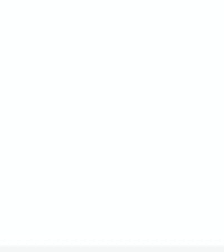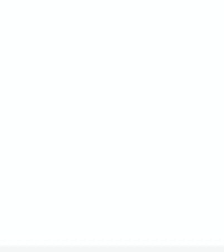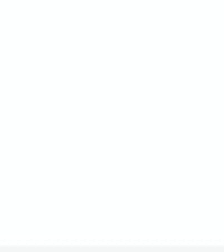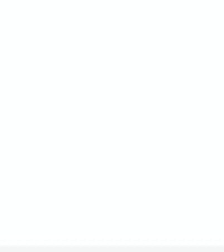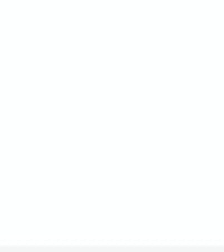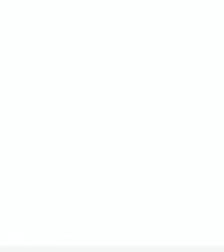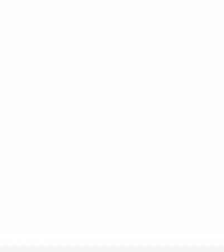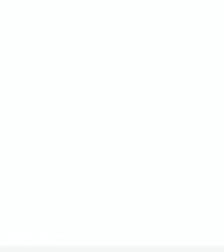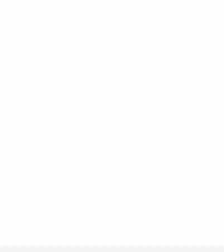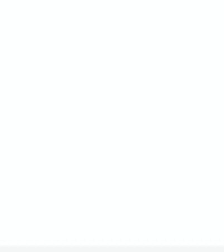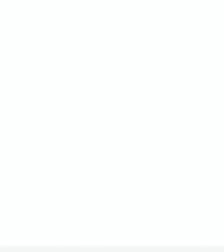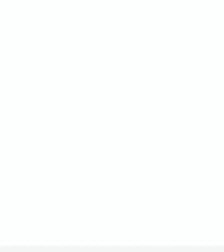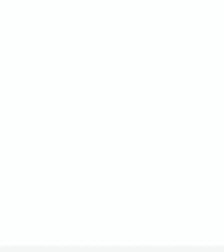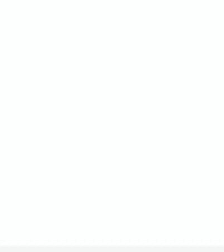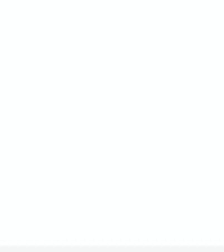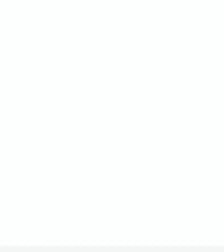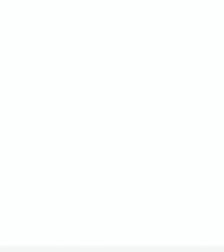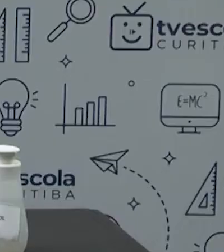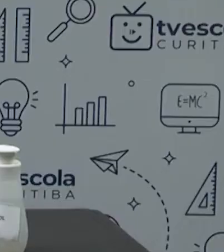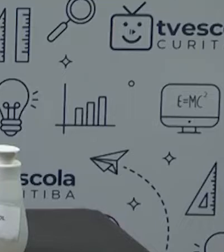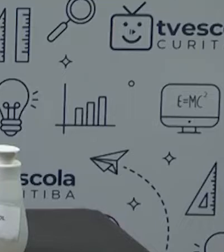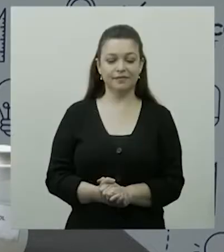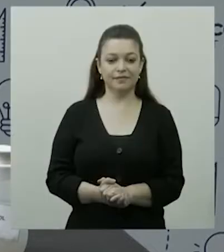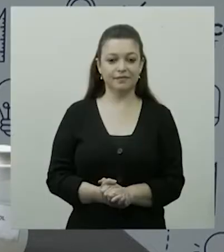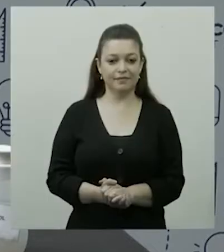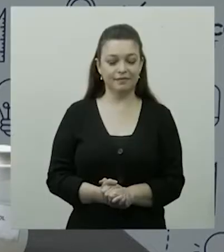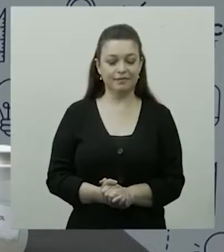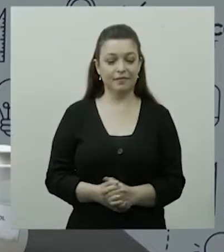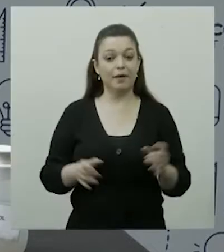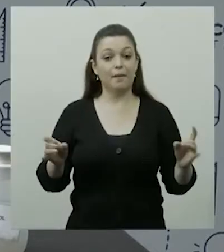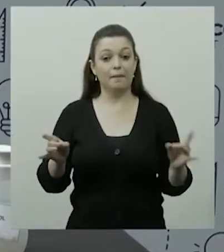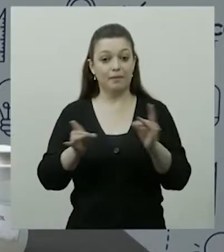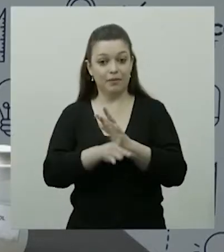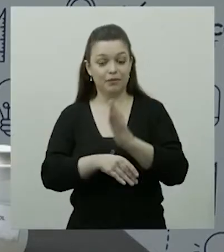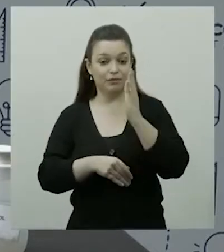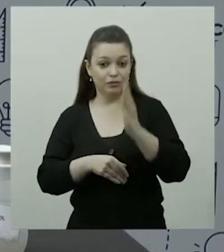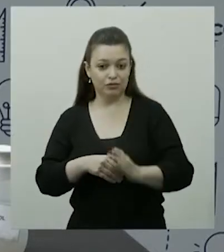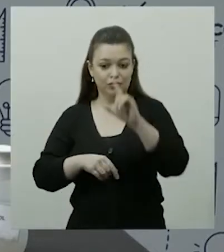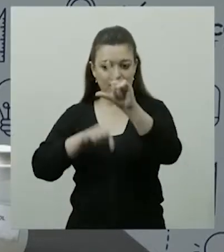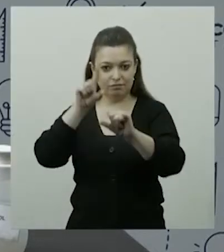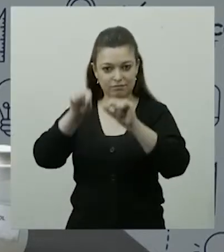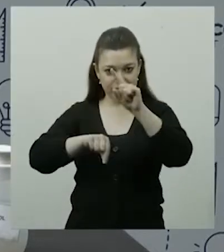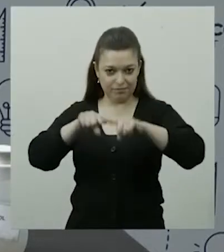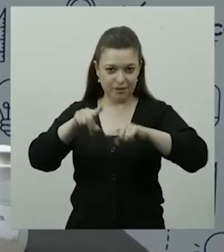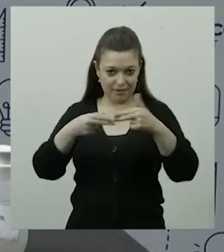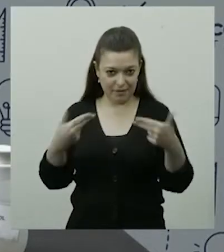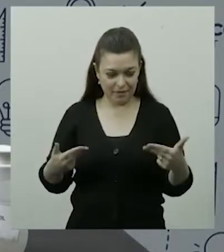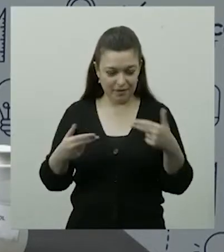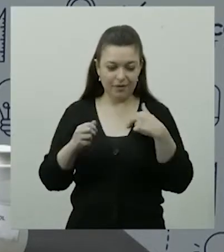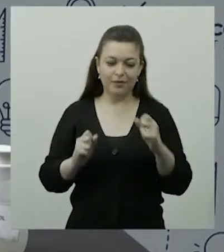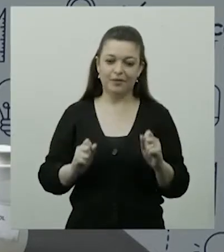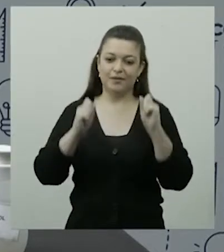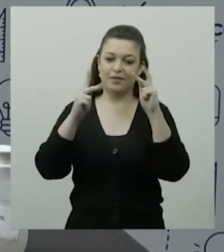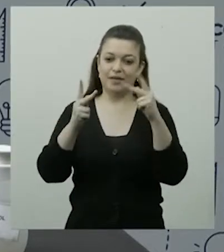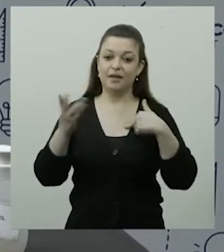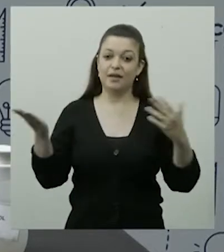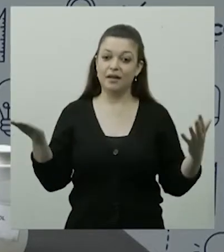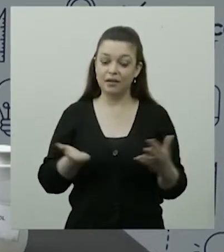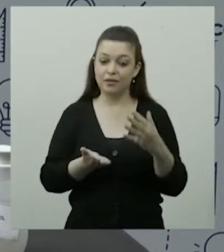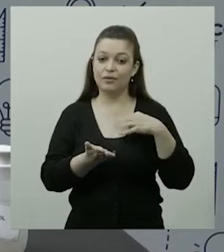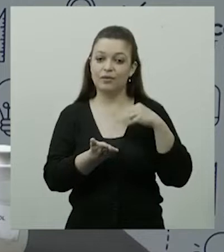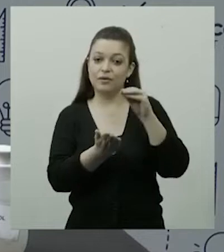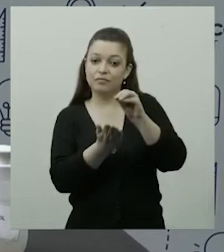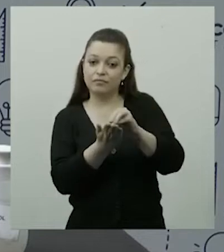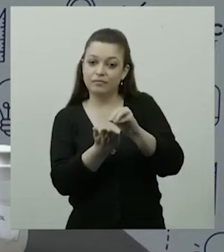Pronto, separaram os materiais? Então, vamos lá agora para o registro